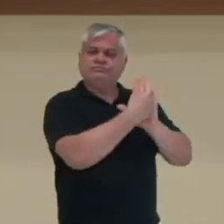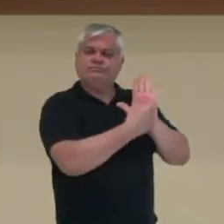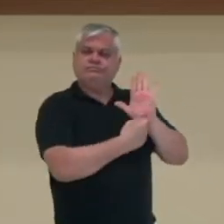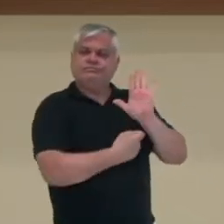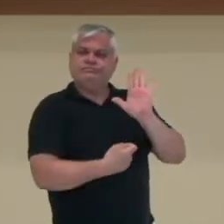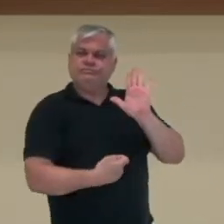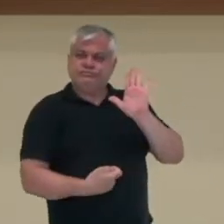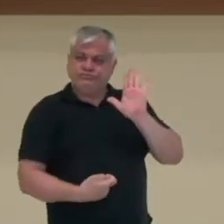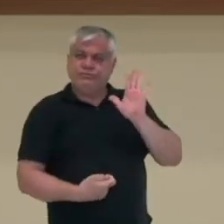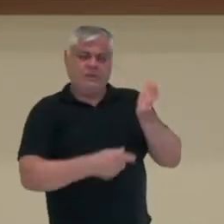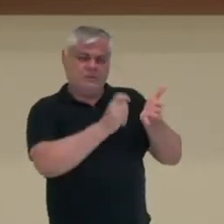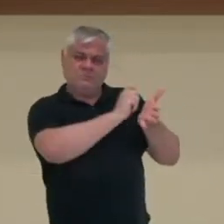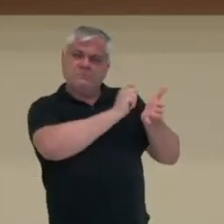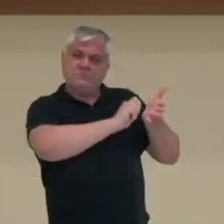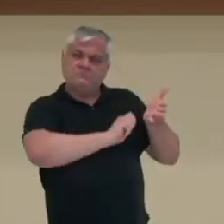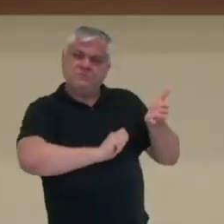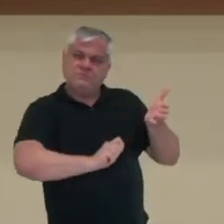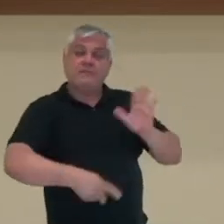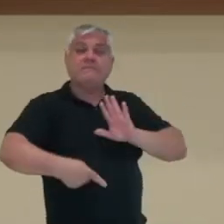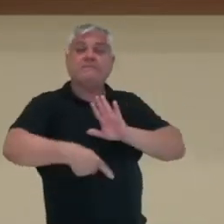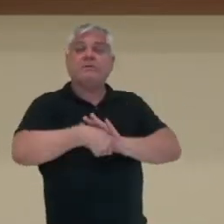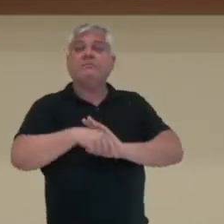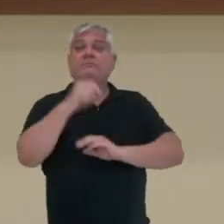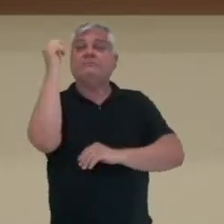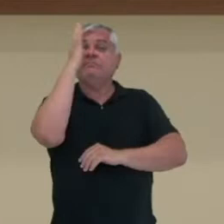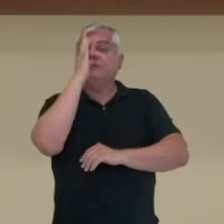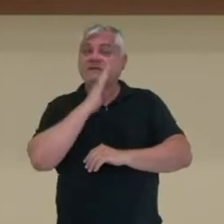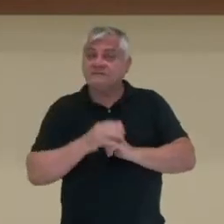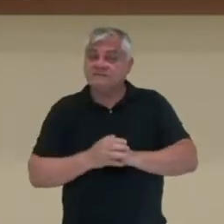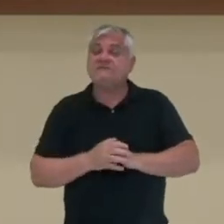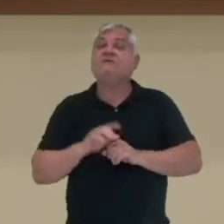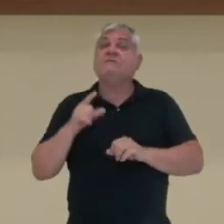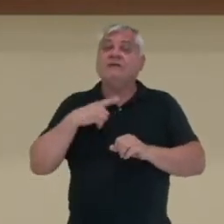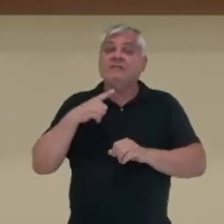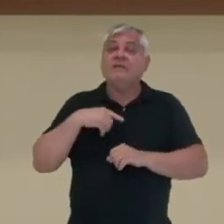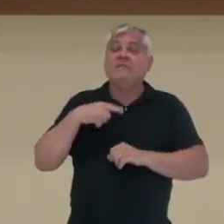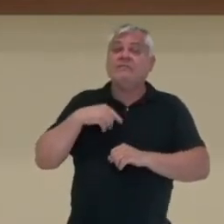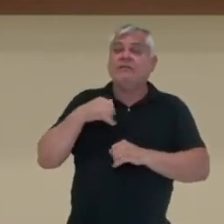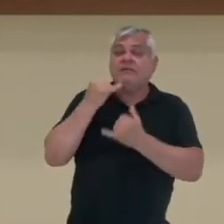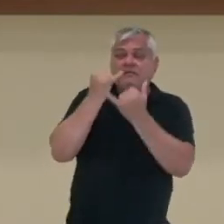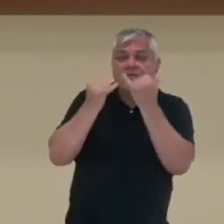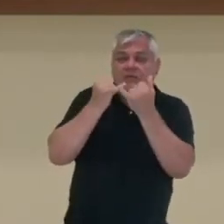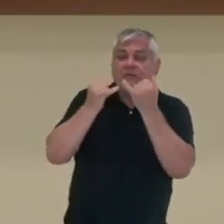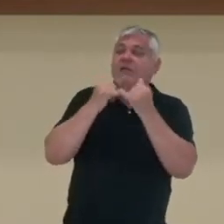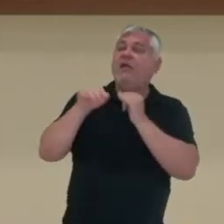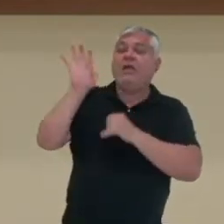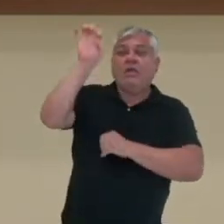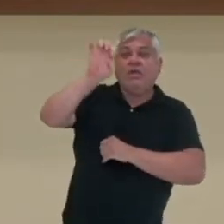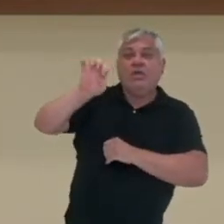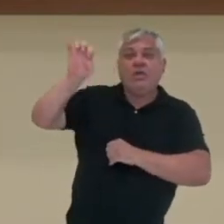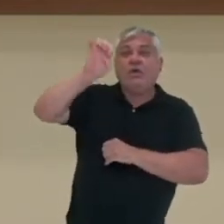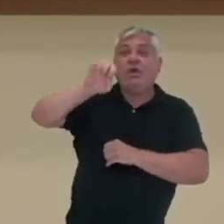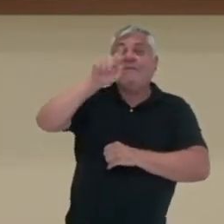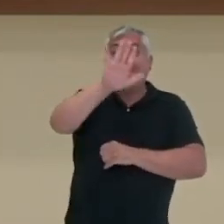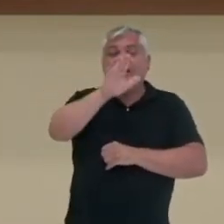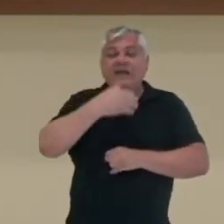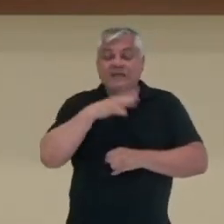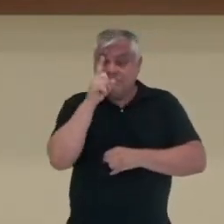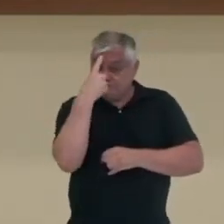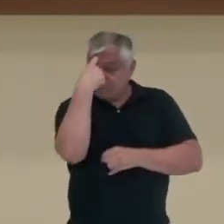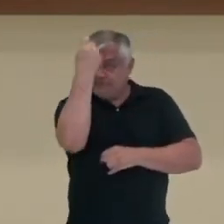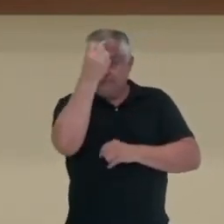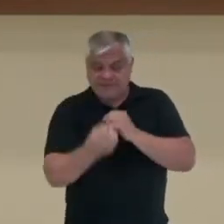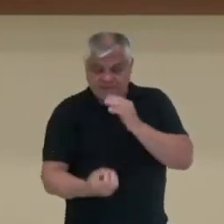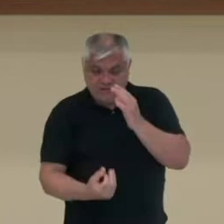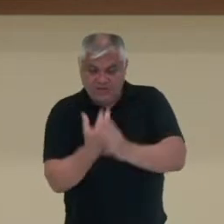erudita, genuinamente brasileira, com referências europeias, mas enraizado dentro da